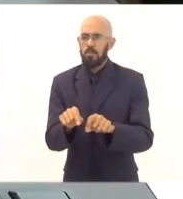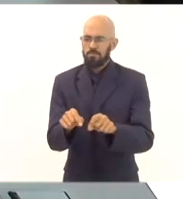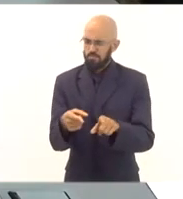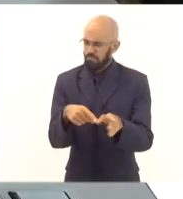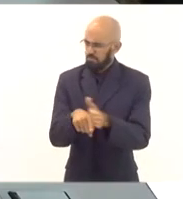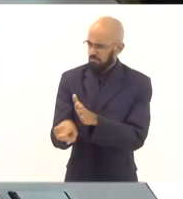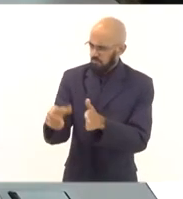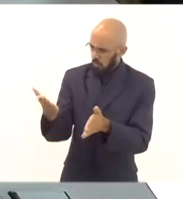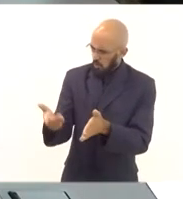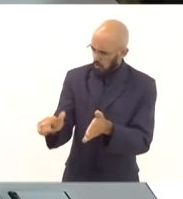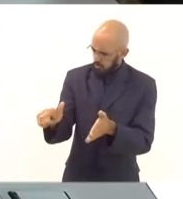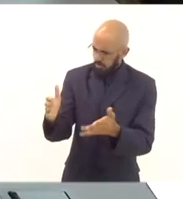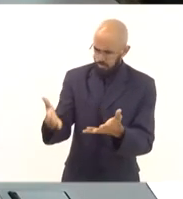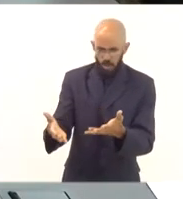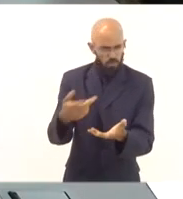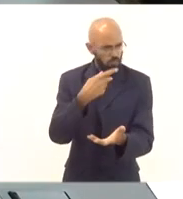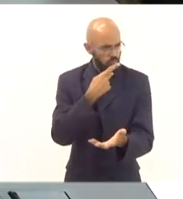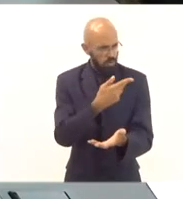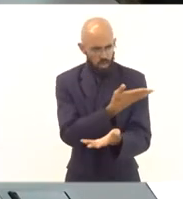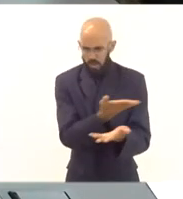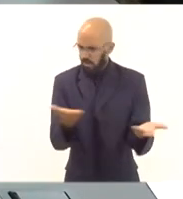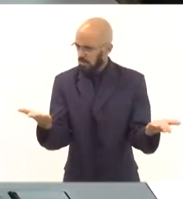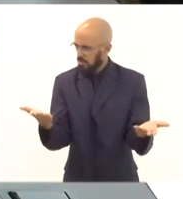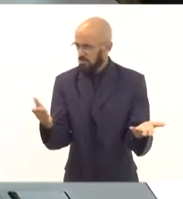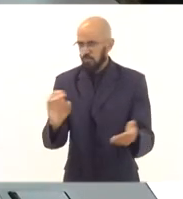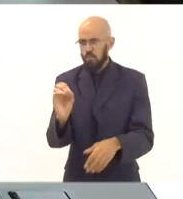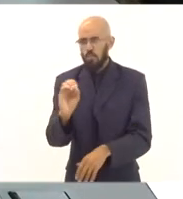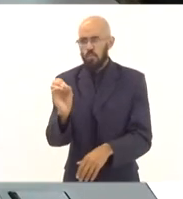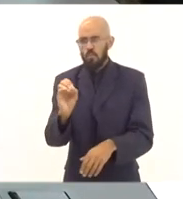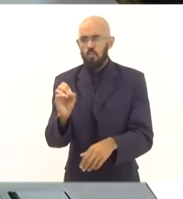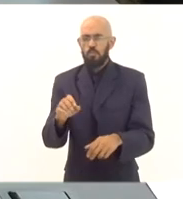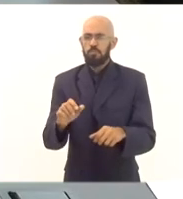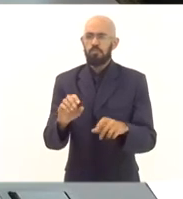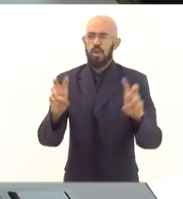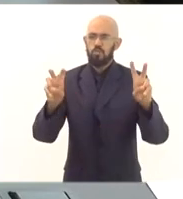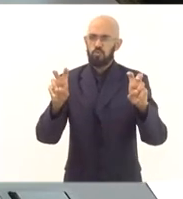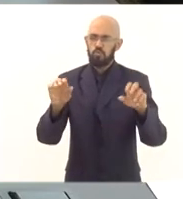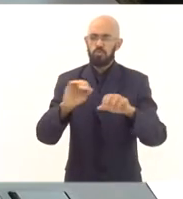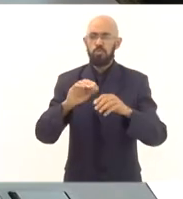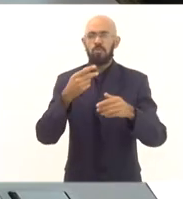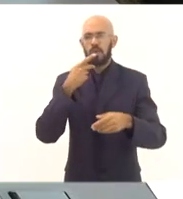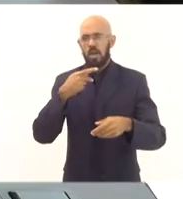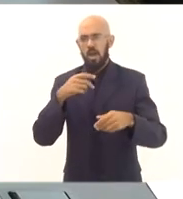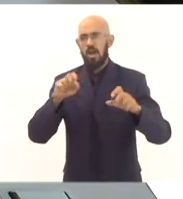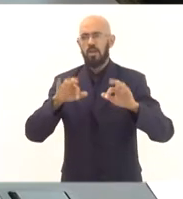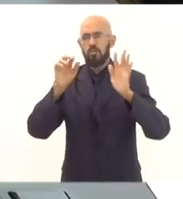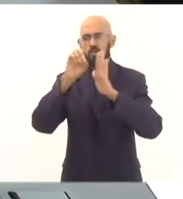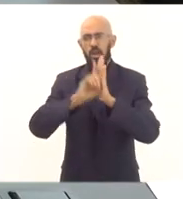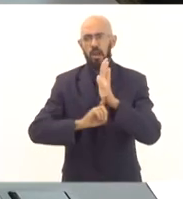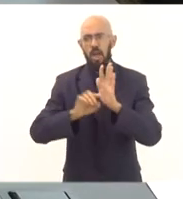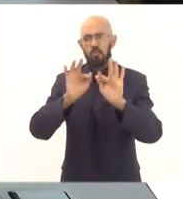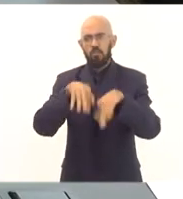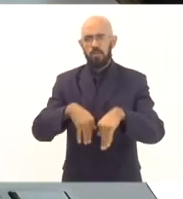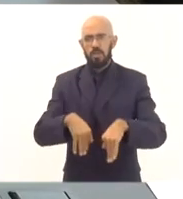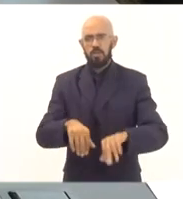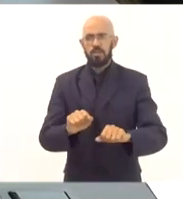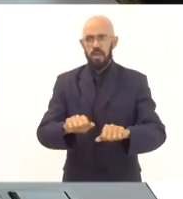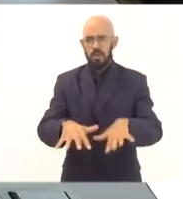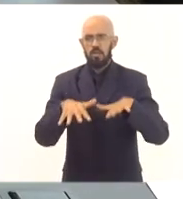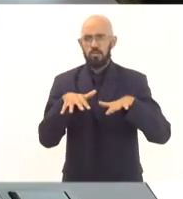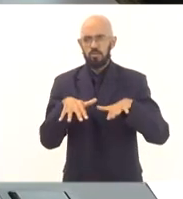mais alguém quer fazer os da palavra Então nada mais havendo a tratar eu declaro encerrada a presente